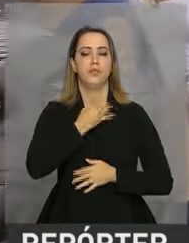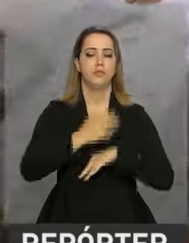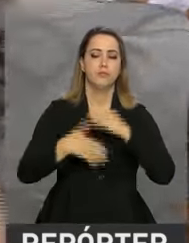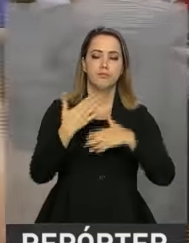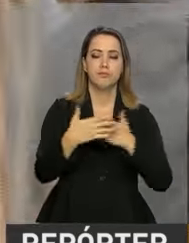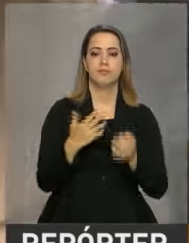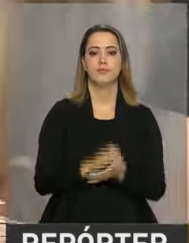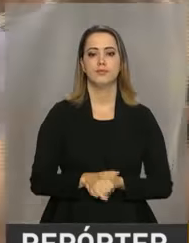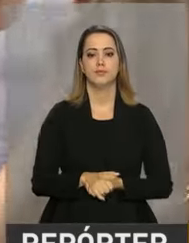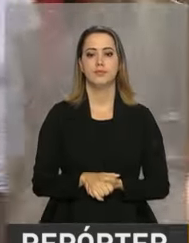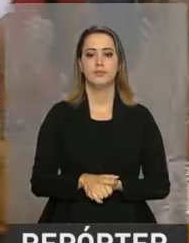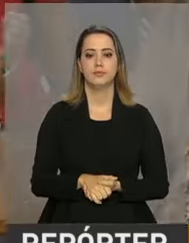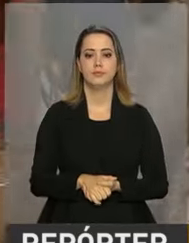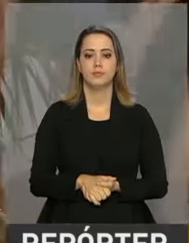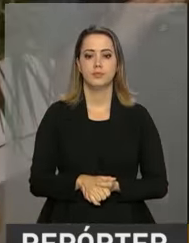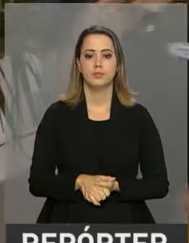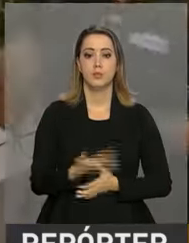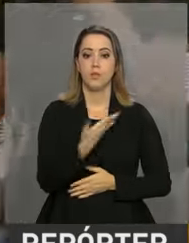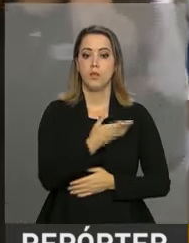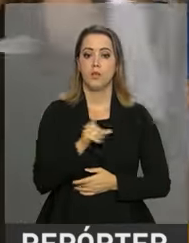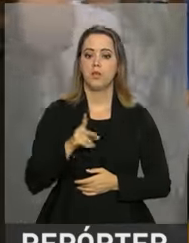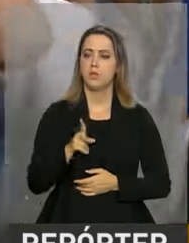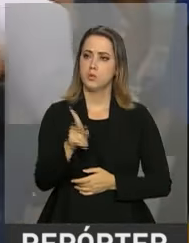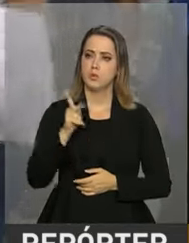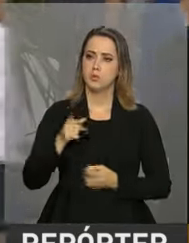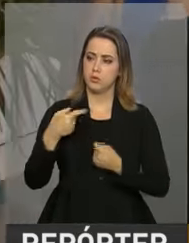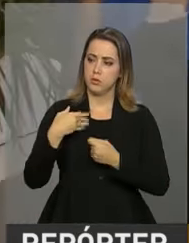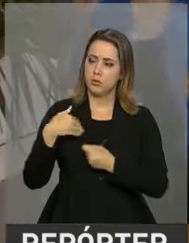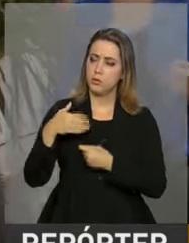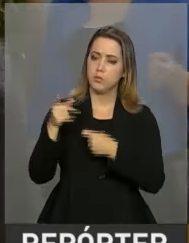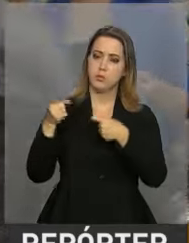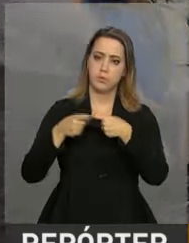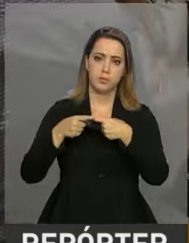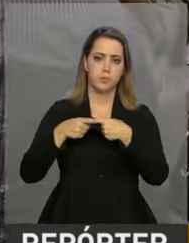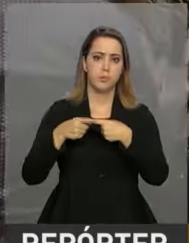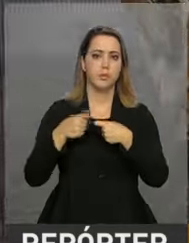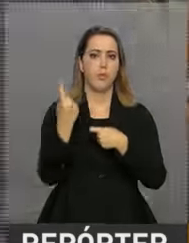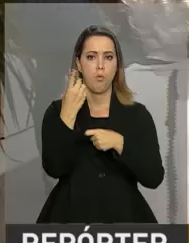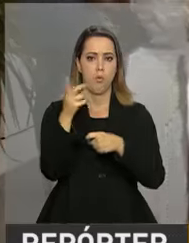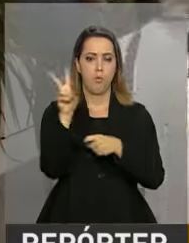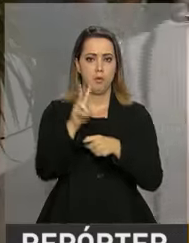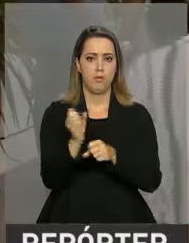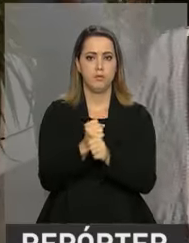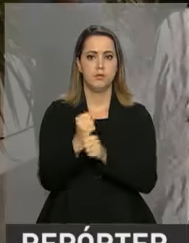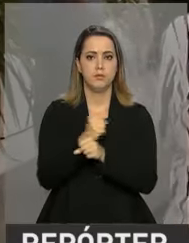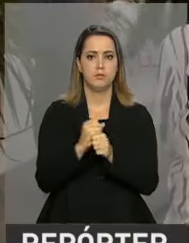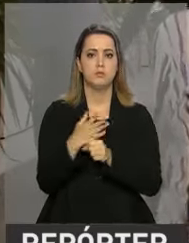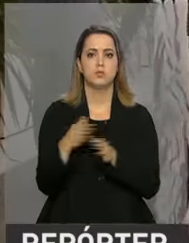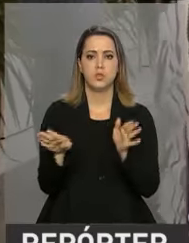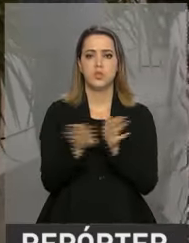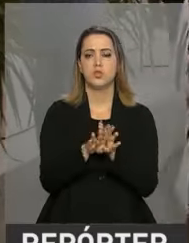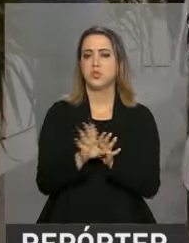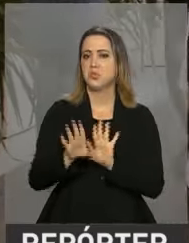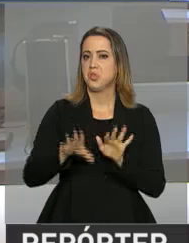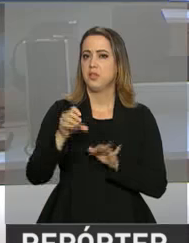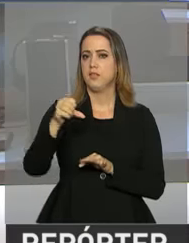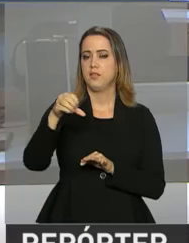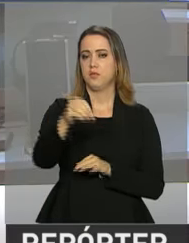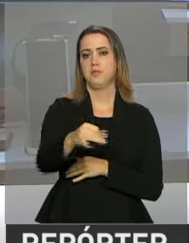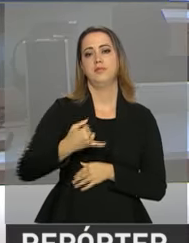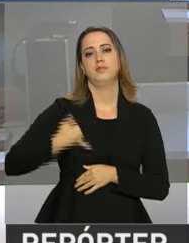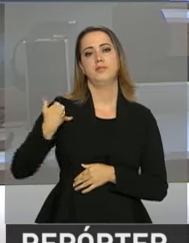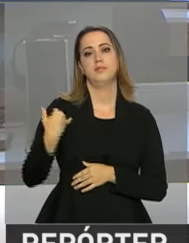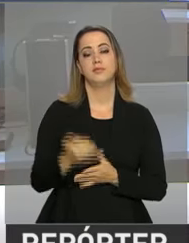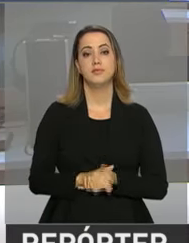estou fazendo check-up médico uma vez por ano e tudo, sempre está cuidando. Espero que chegue pelo menos aos 90.